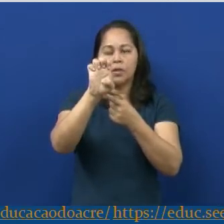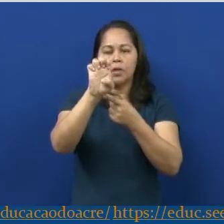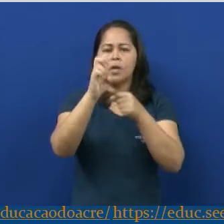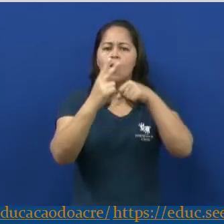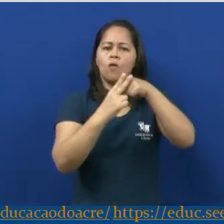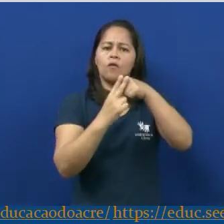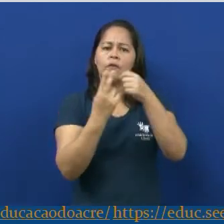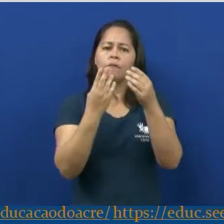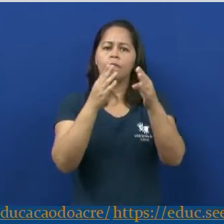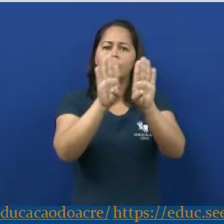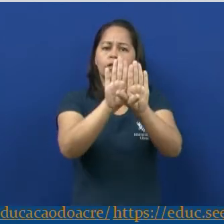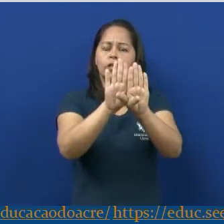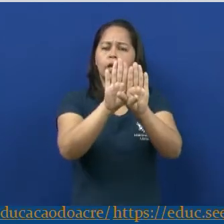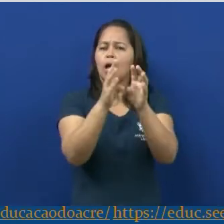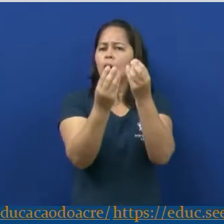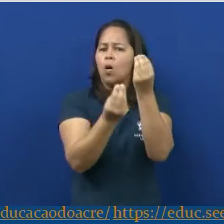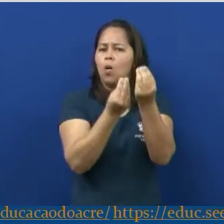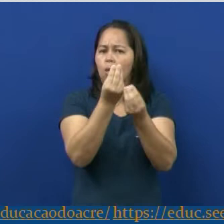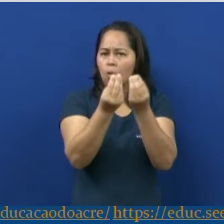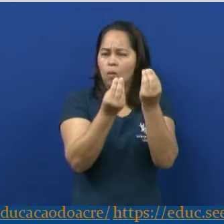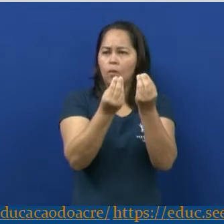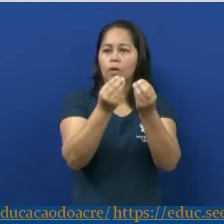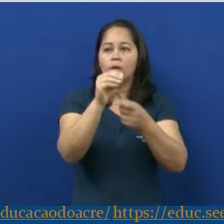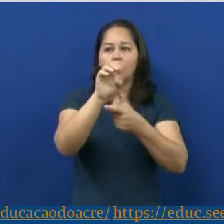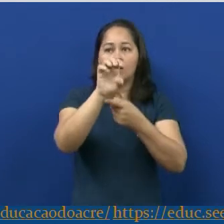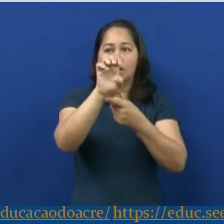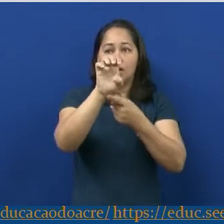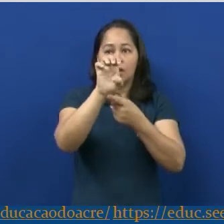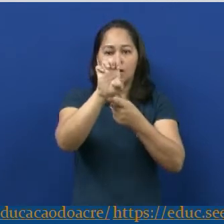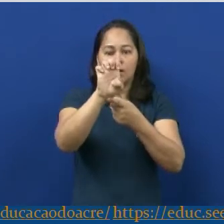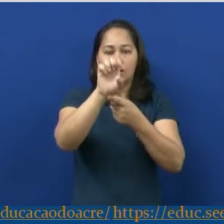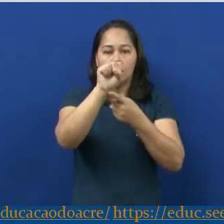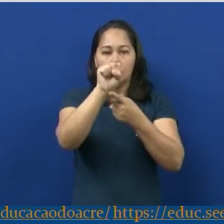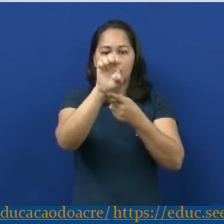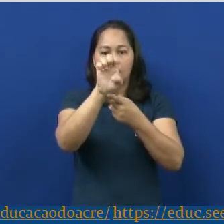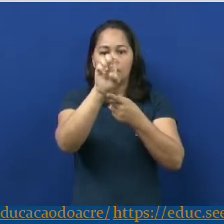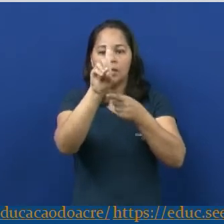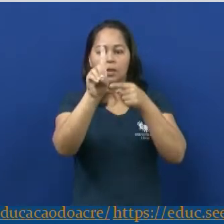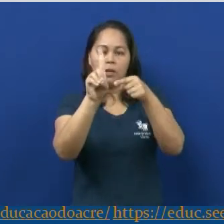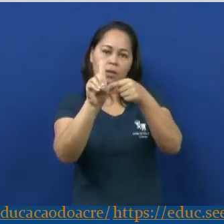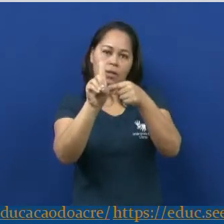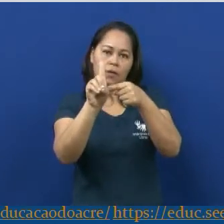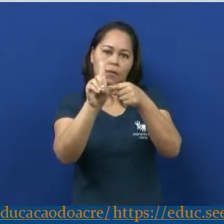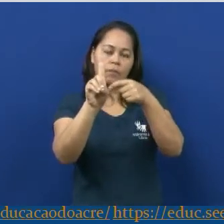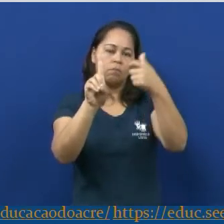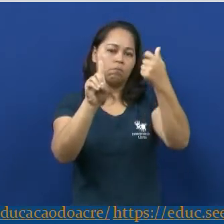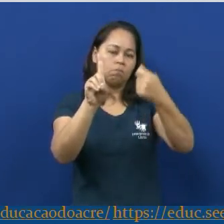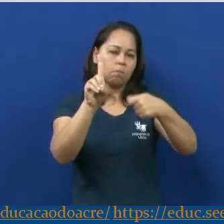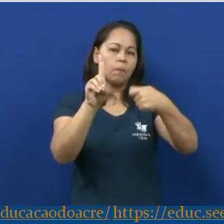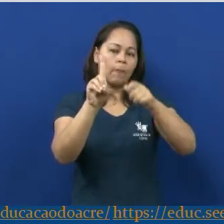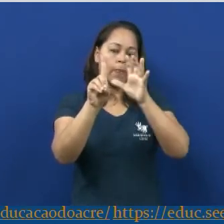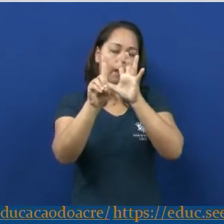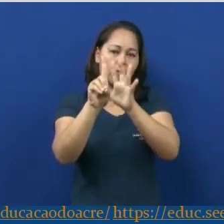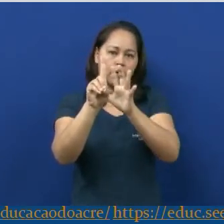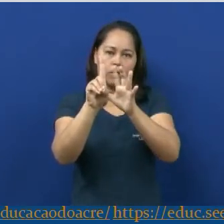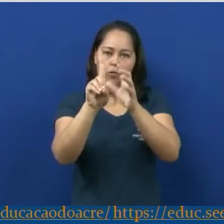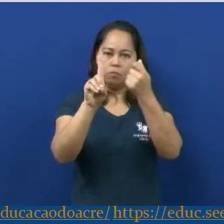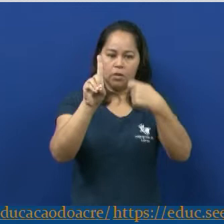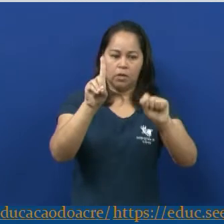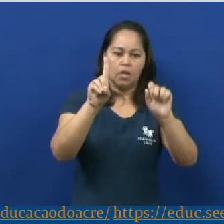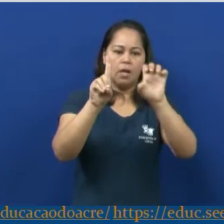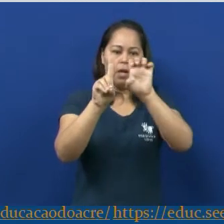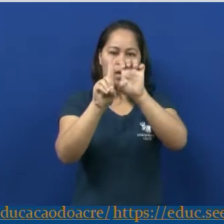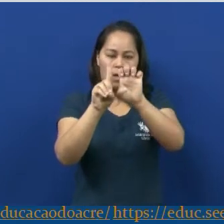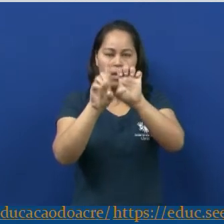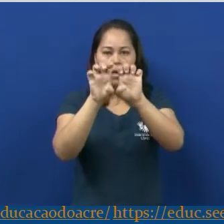ele tem o final dele é a letra e então quando você ficou vou colocar no particípio não precisa colocar um outro é